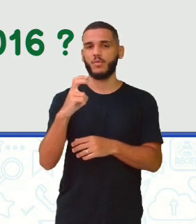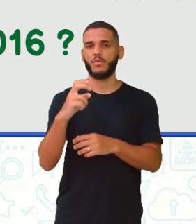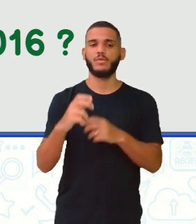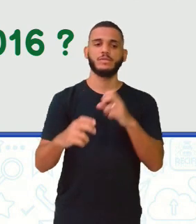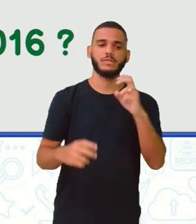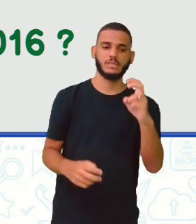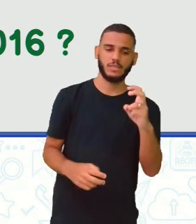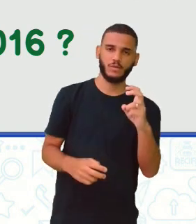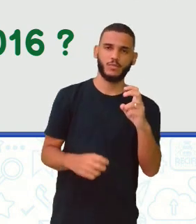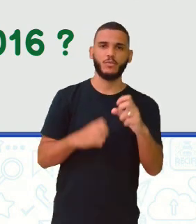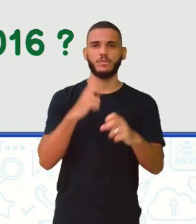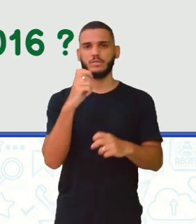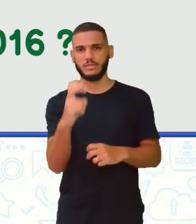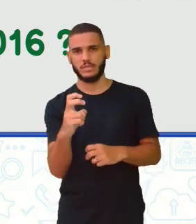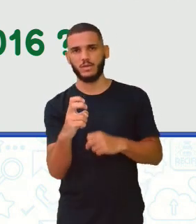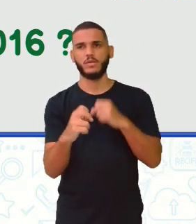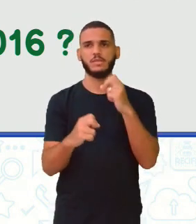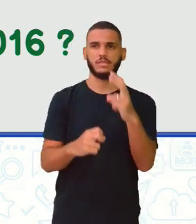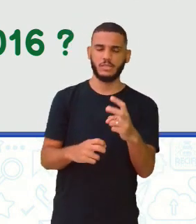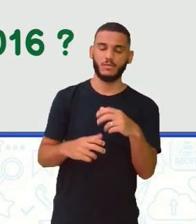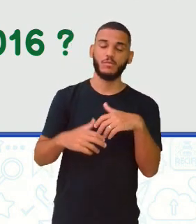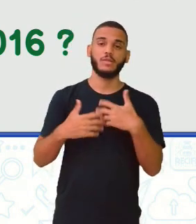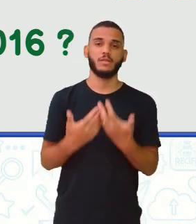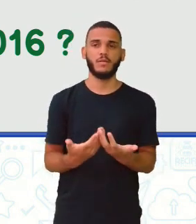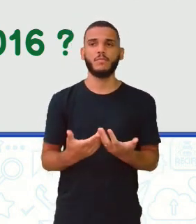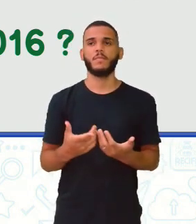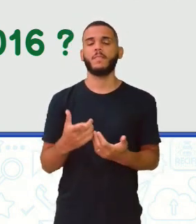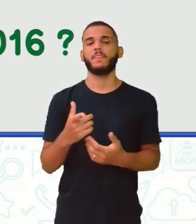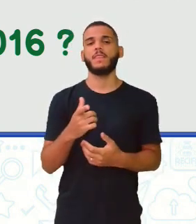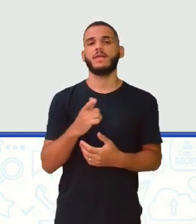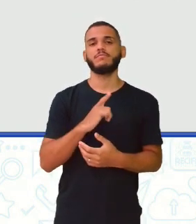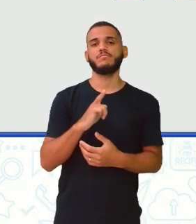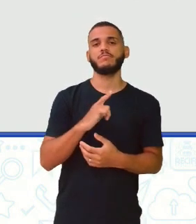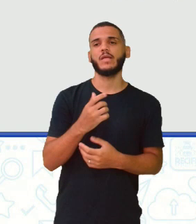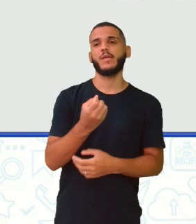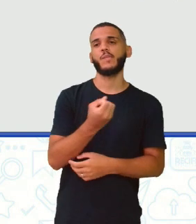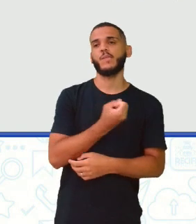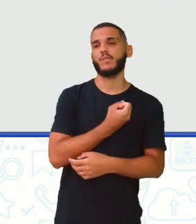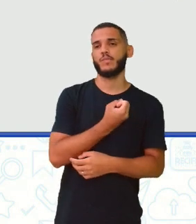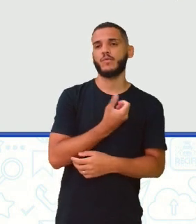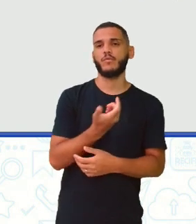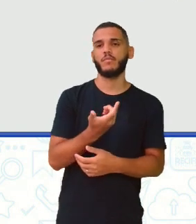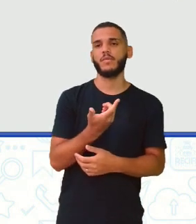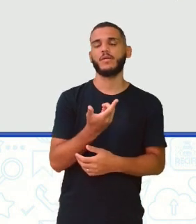padrão. Qual é o algarismo da caixa 2016?